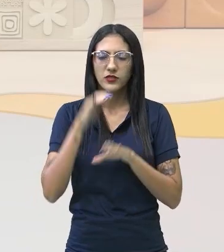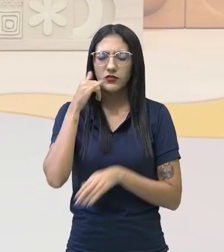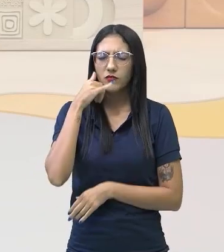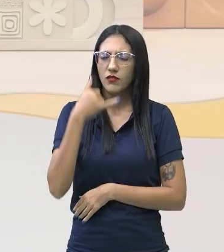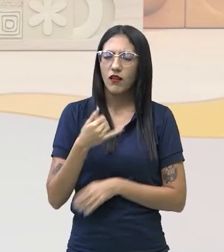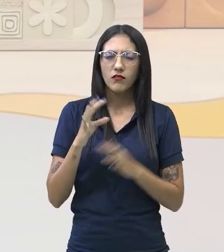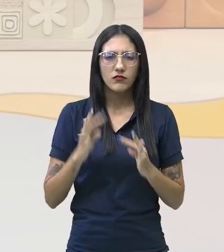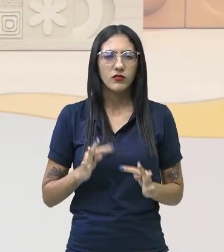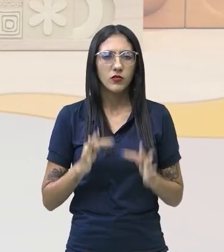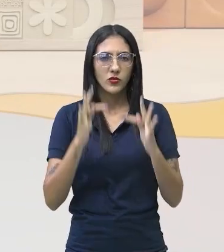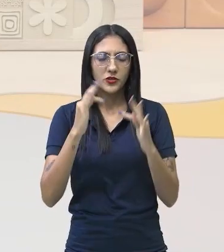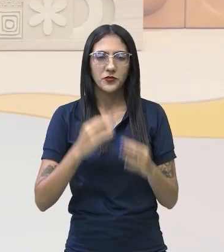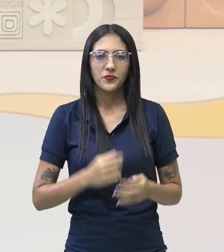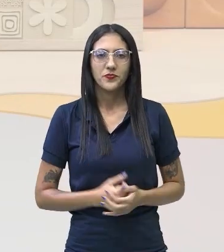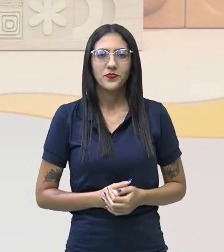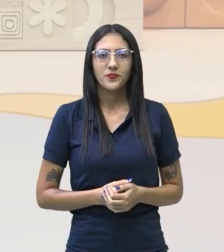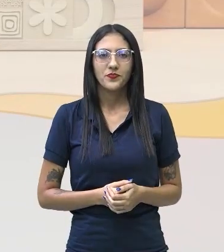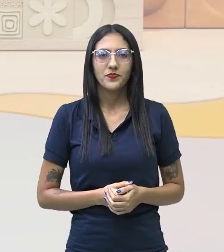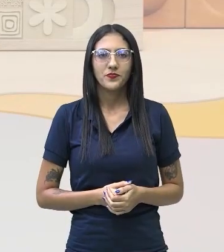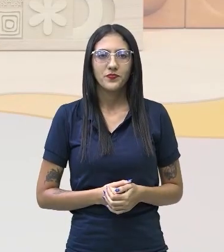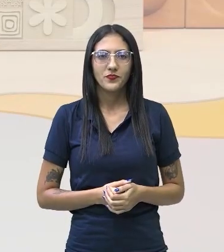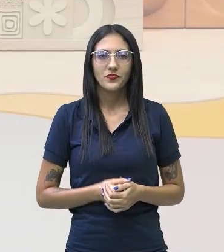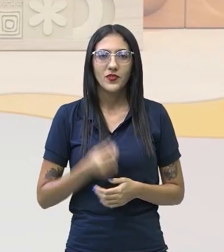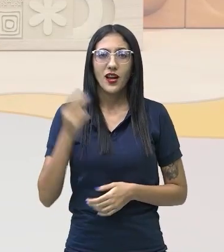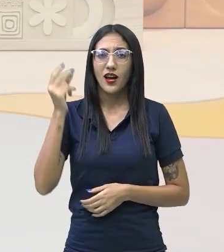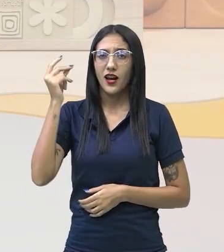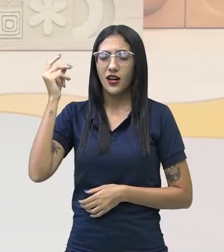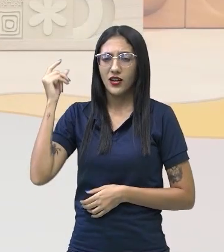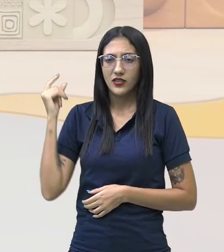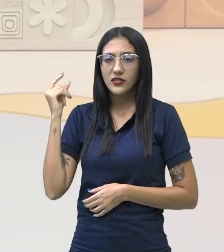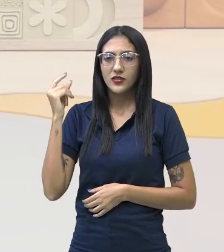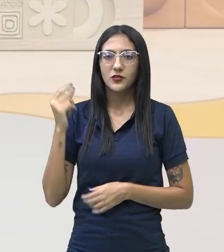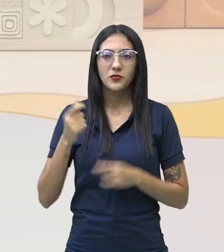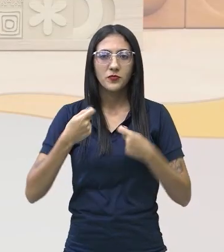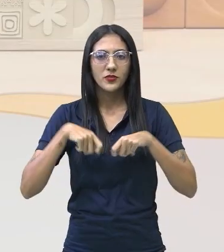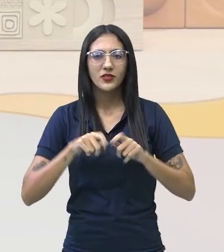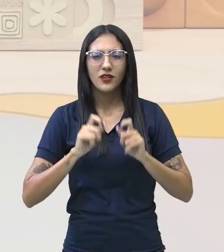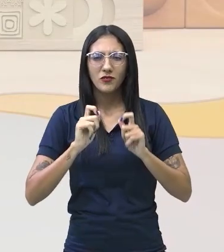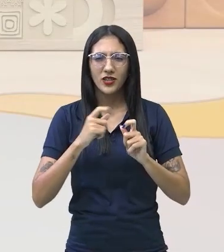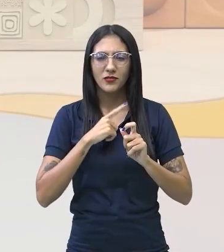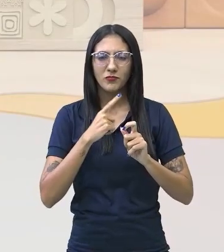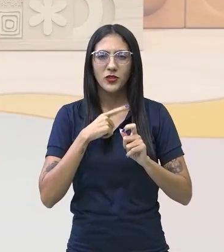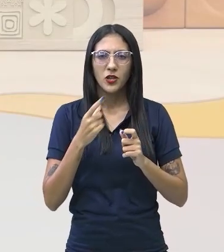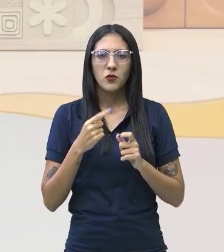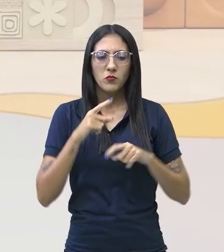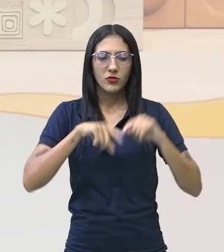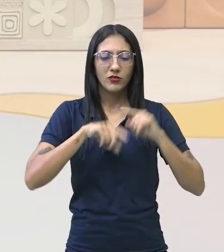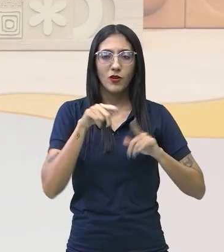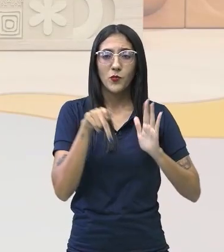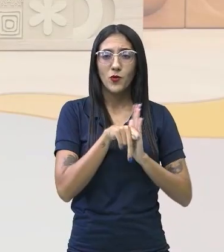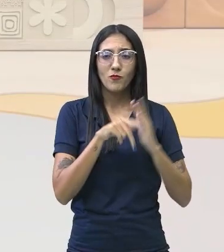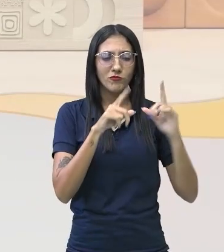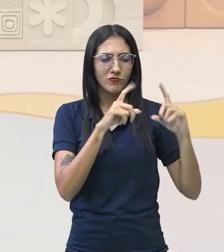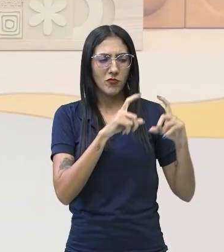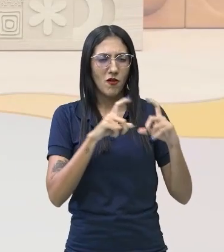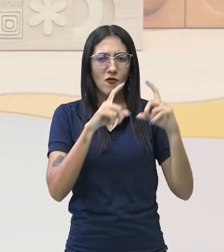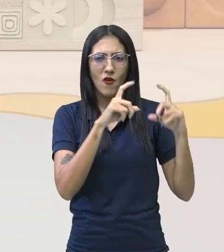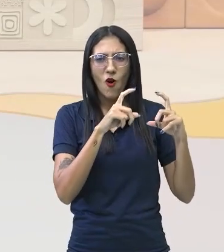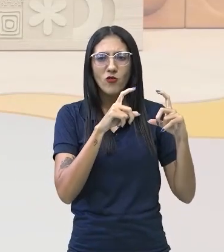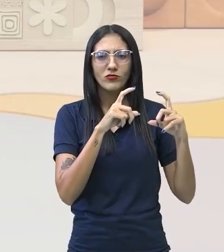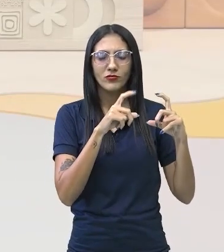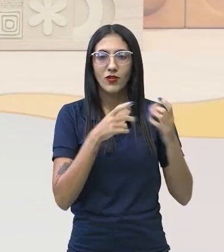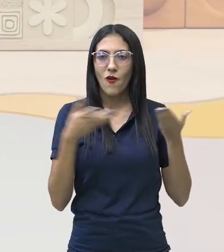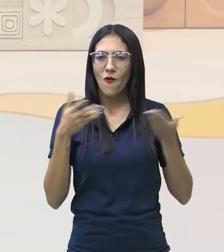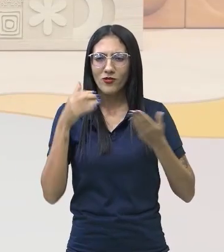Se antes a gente tinha que ter, inclusive, uma máquina fotográfica para tirar foto, hoje em dia nosso telefone faz tudo, né,